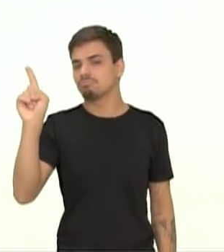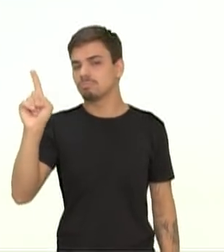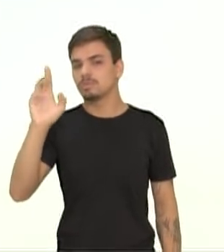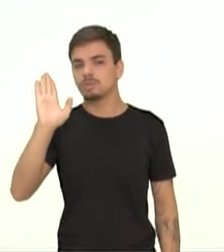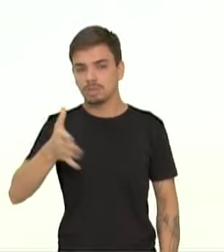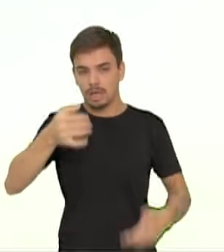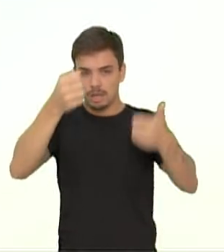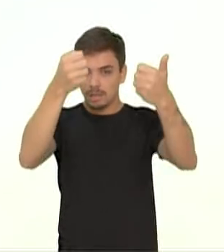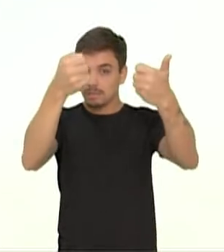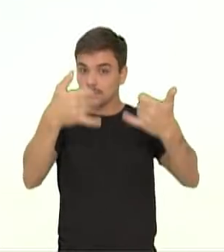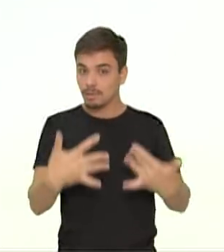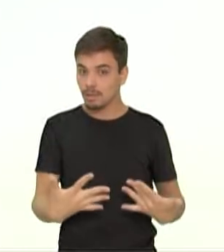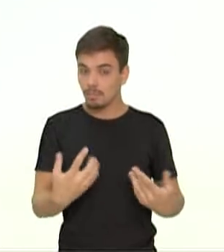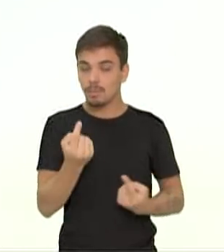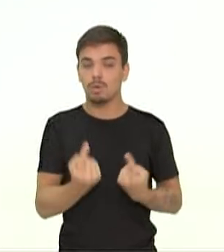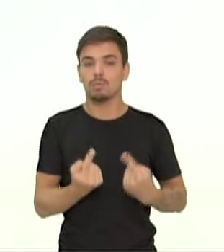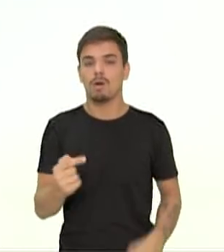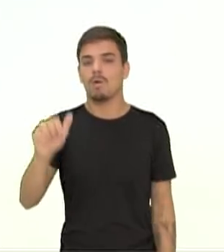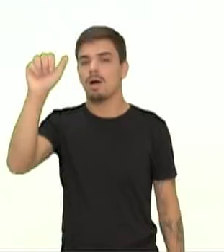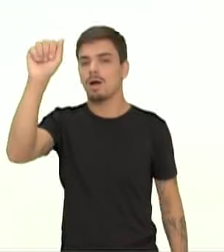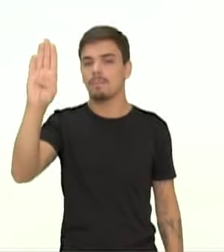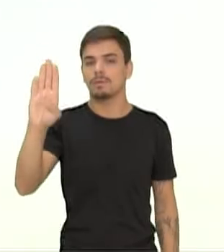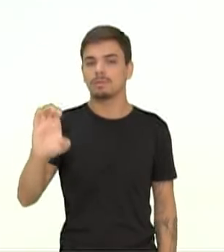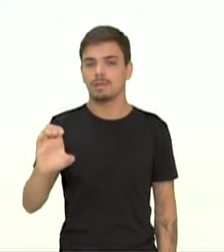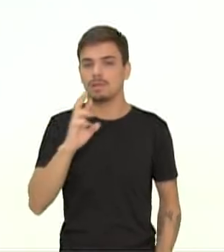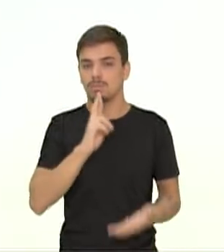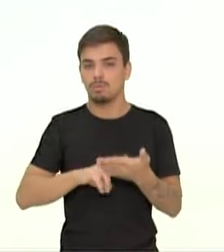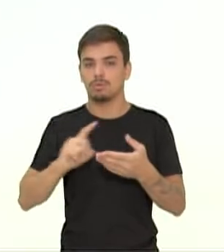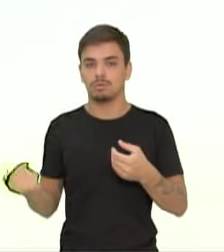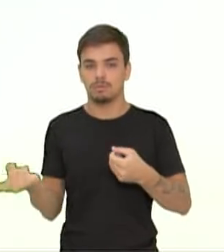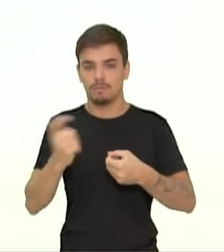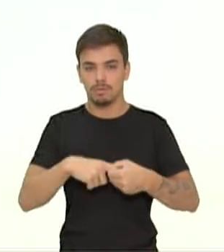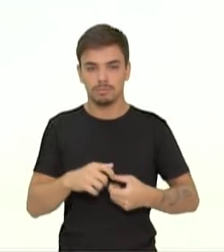de falar, hein? Qual desses três nomes será que é?